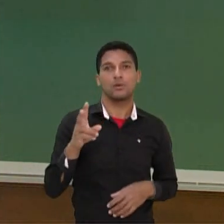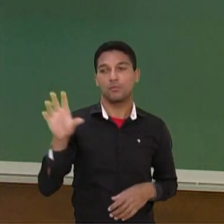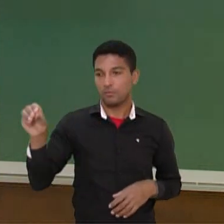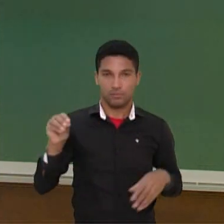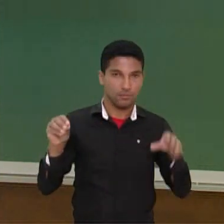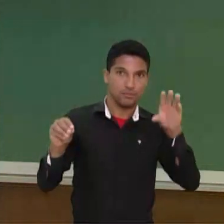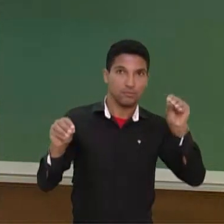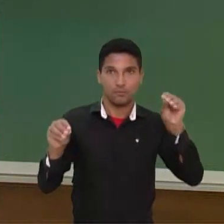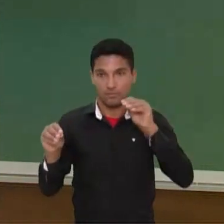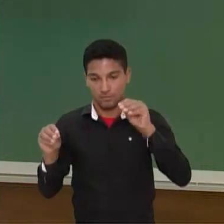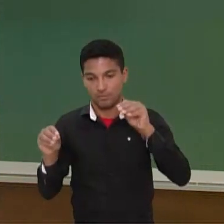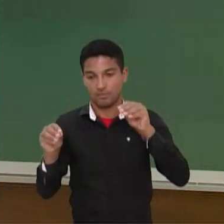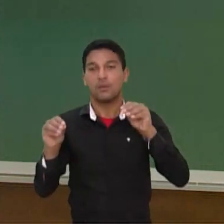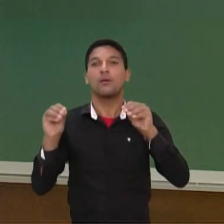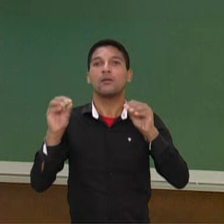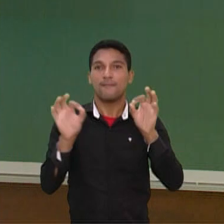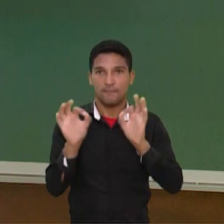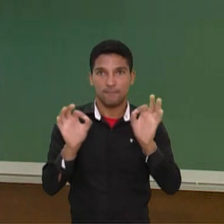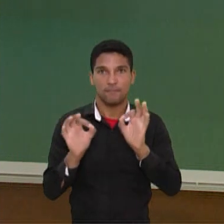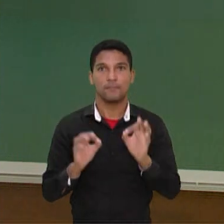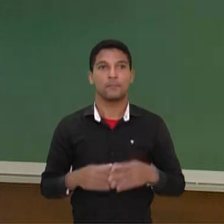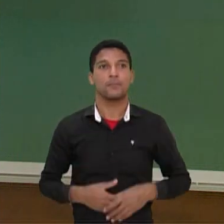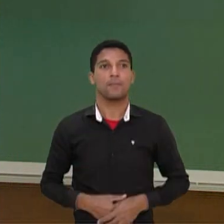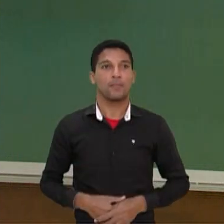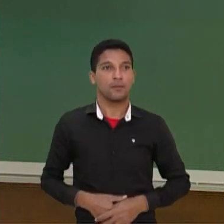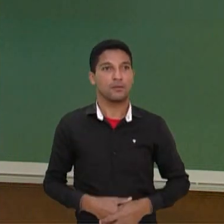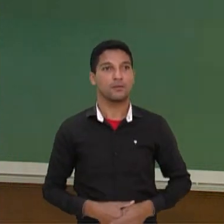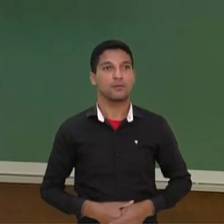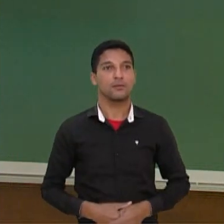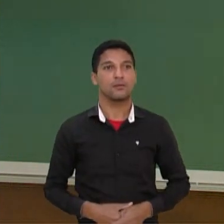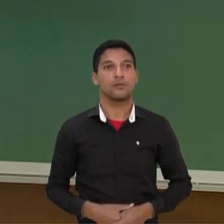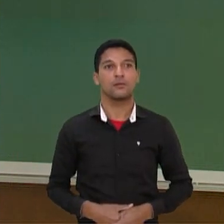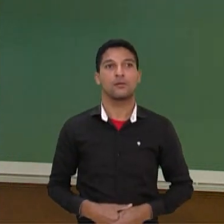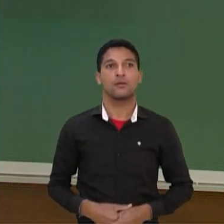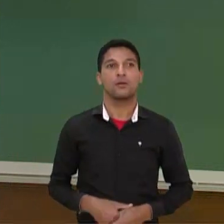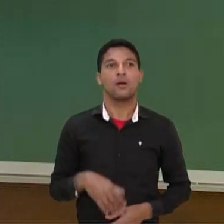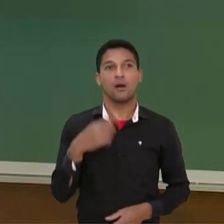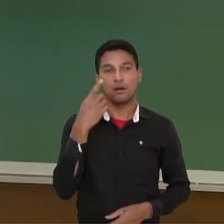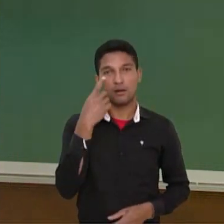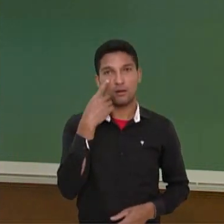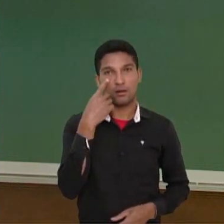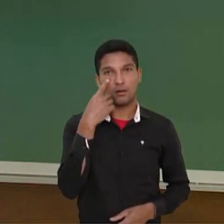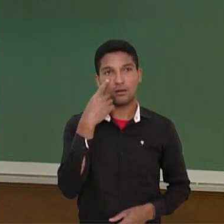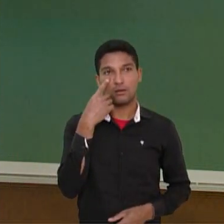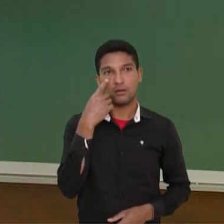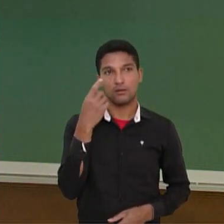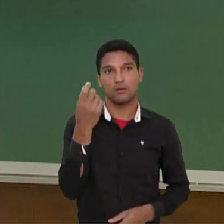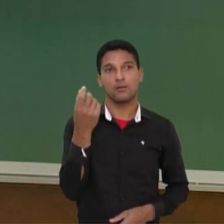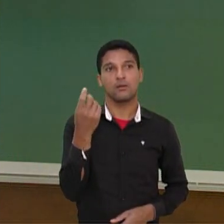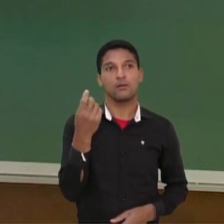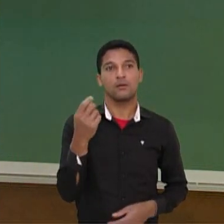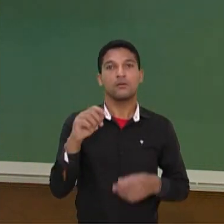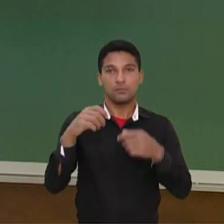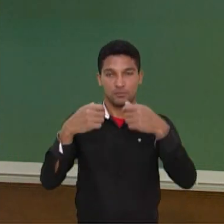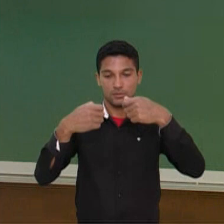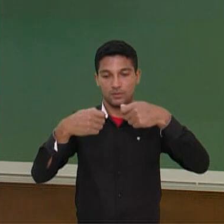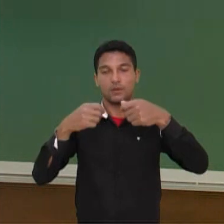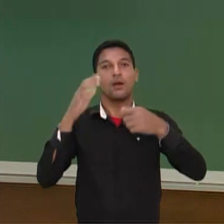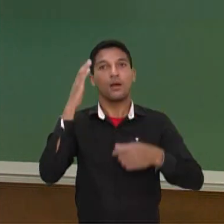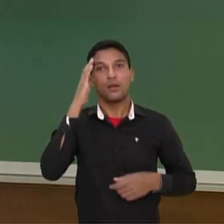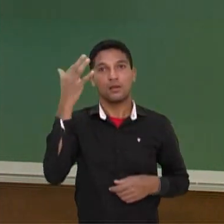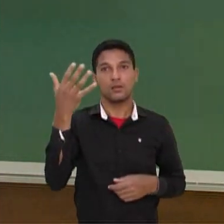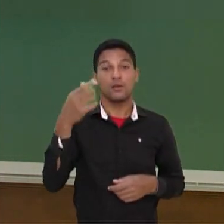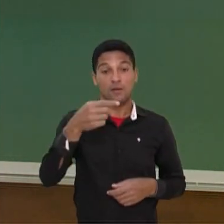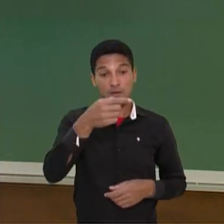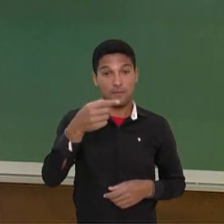de Bhaskara ou outros caminhos que você aprendeu por aí, né? Aqui falta só fazer essa continha, né?